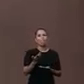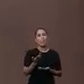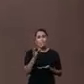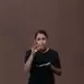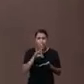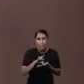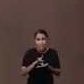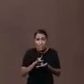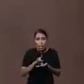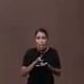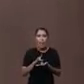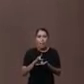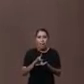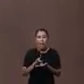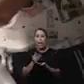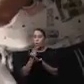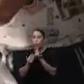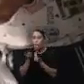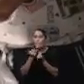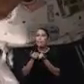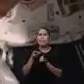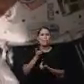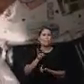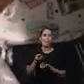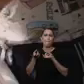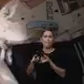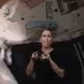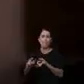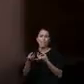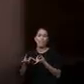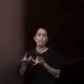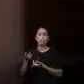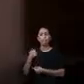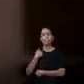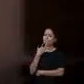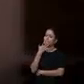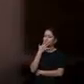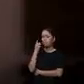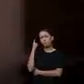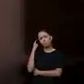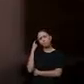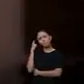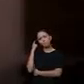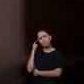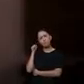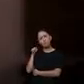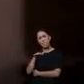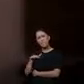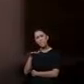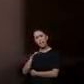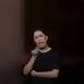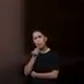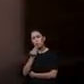que sempre vai ser um ramo que vai ser auge em tudo. Eu pensei, poxa, eu vou tentar fazer alguma coisa nesse ramo, que eu